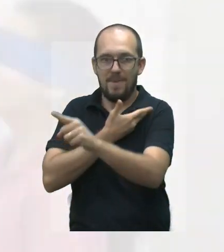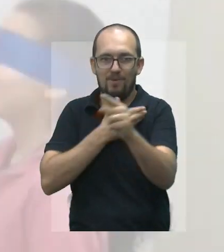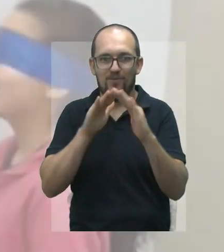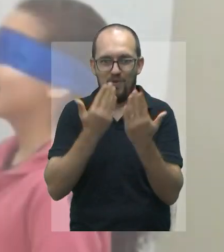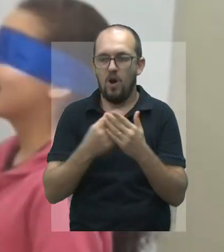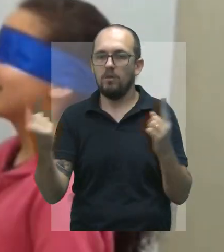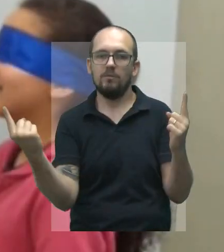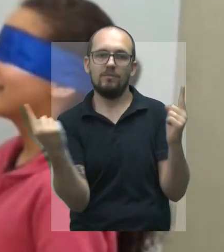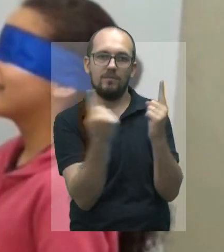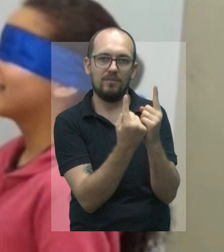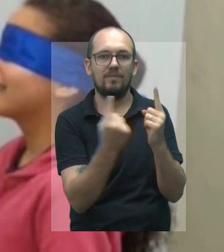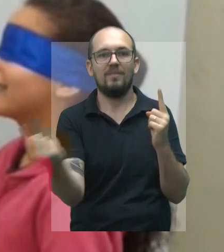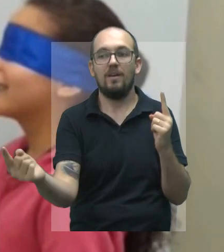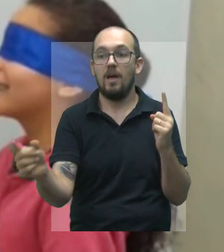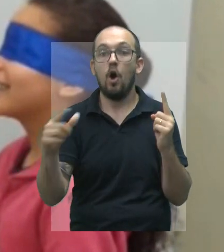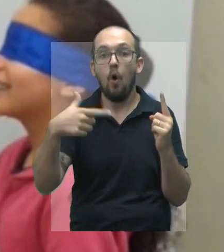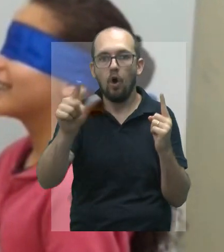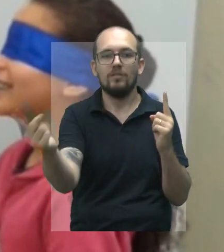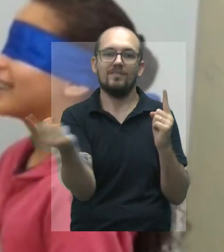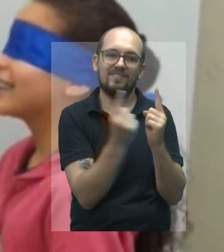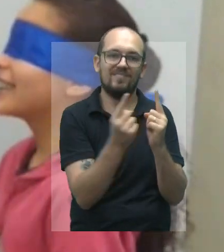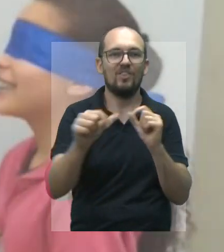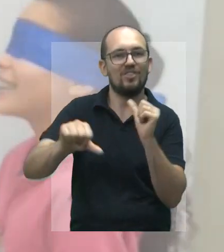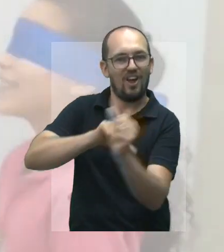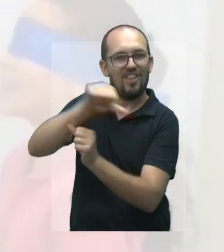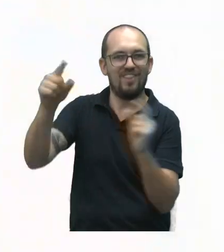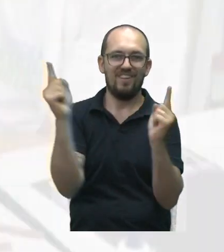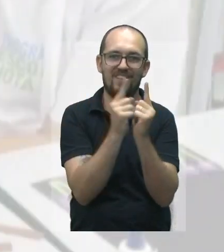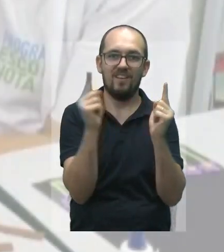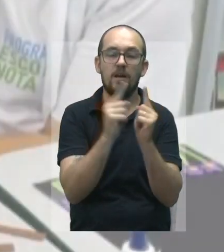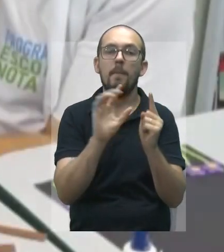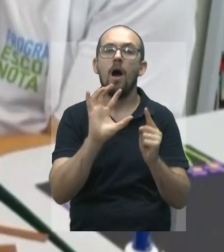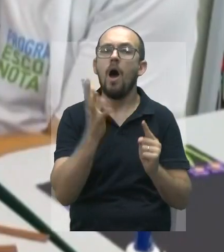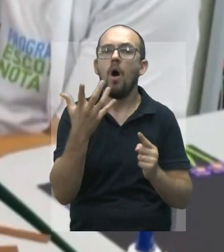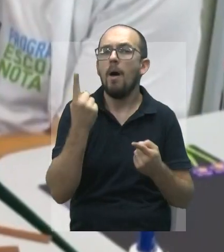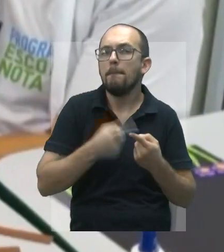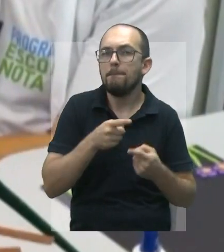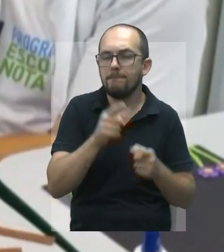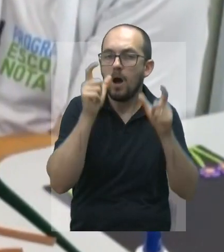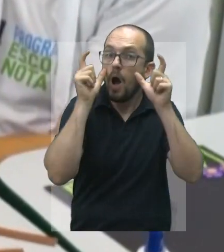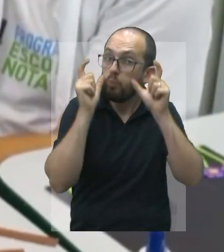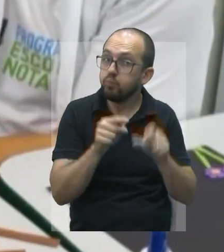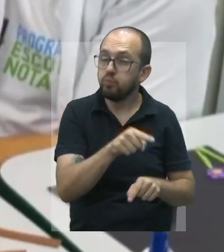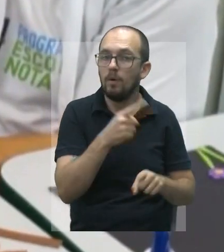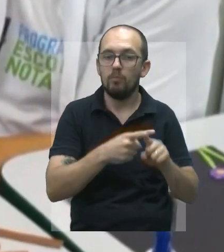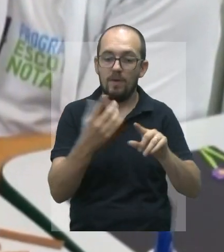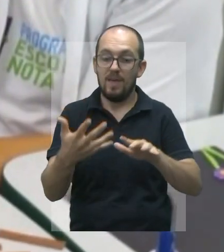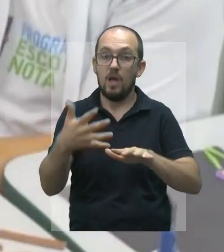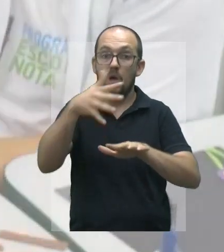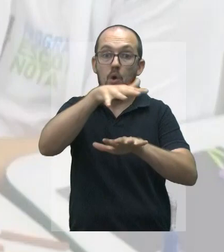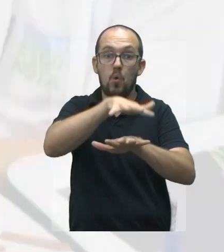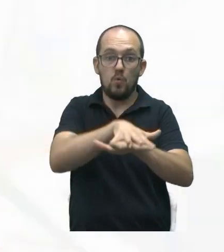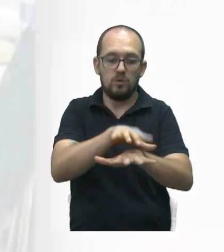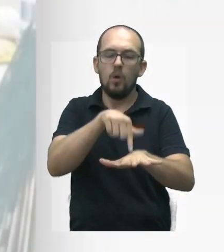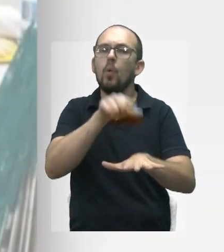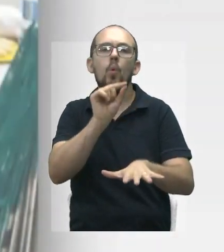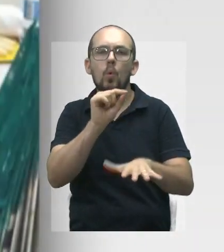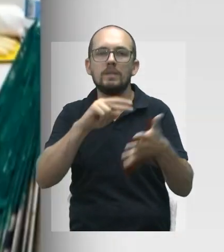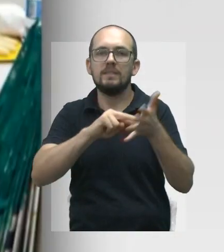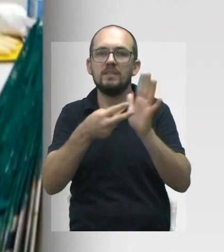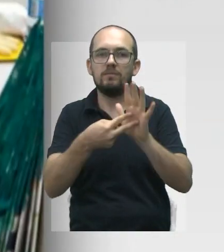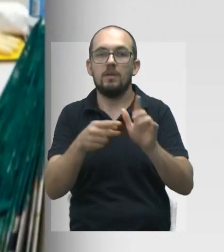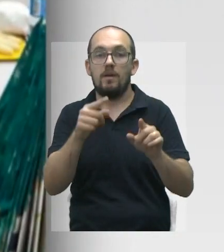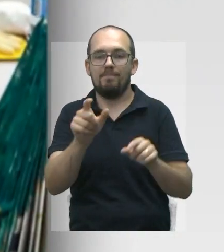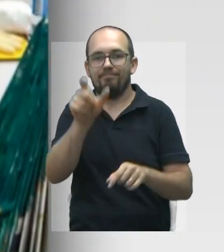atuar diretamente com ele. E o que acontece com isso? Algo muito interessante, porque a inclusão, ela permite que a criança que não